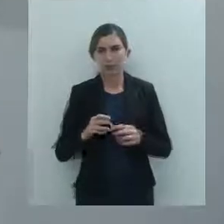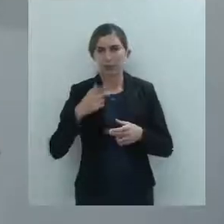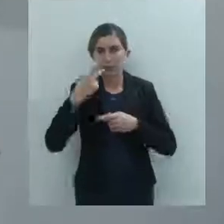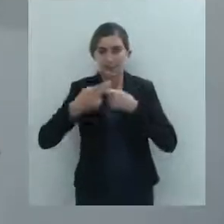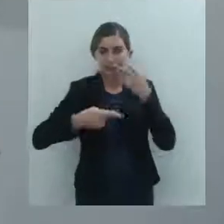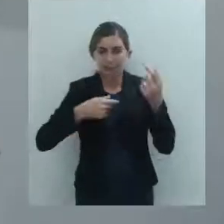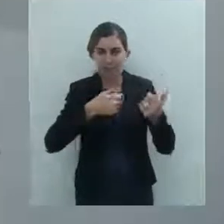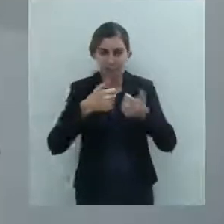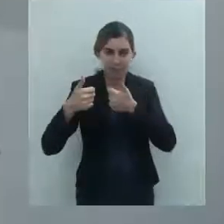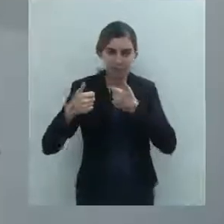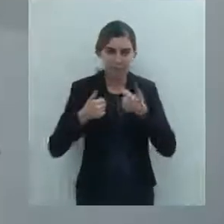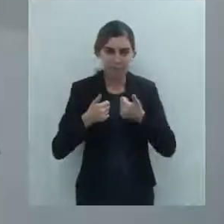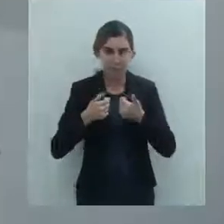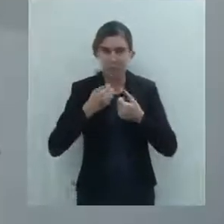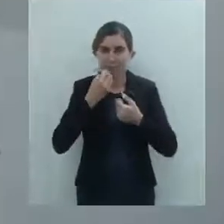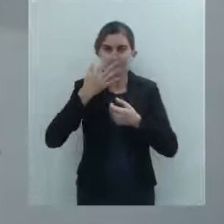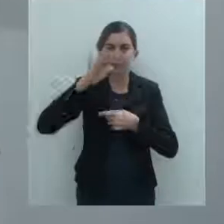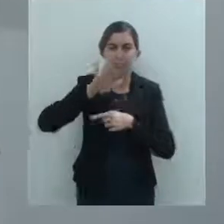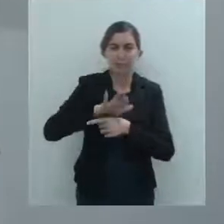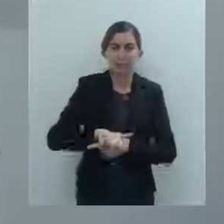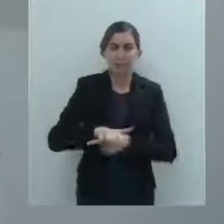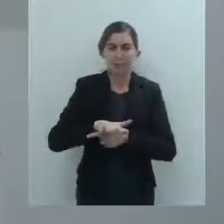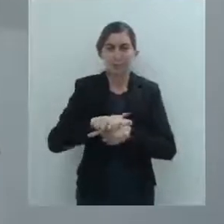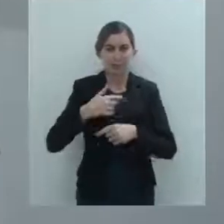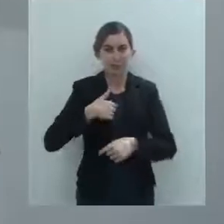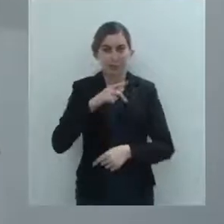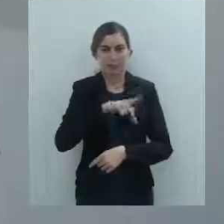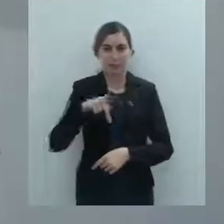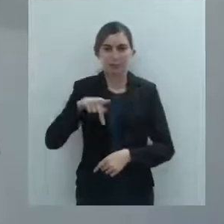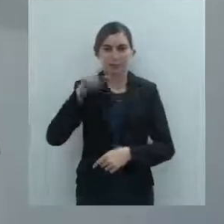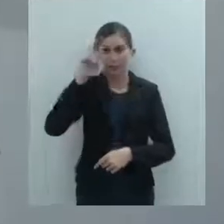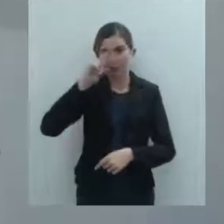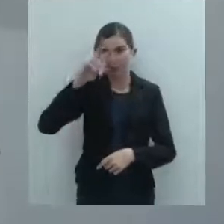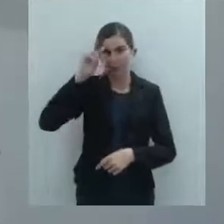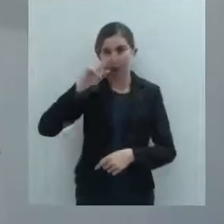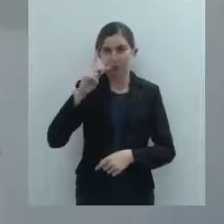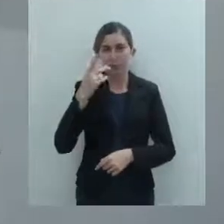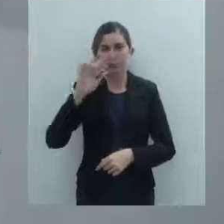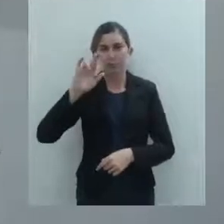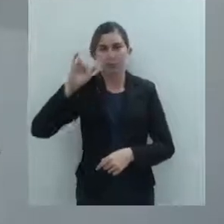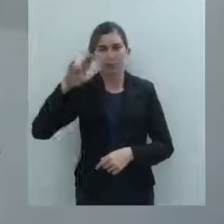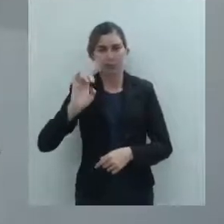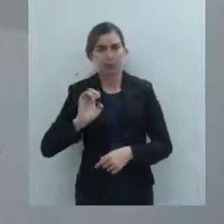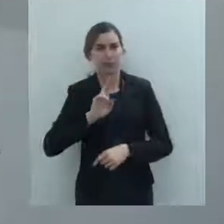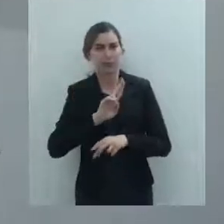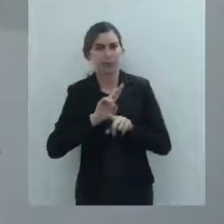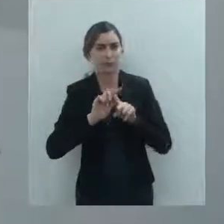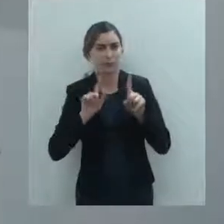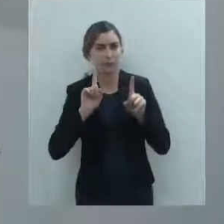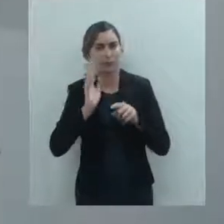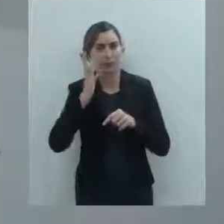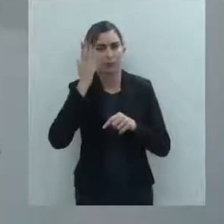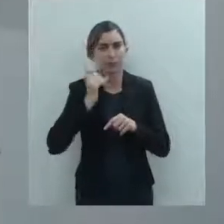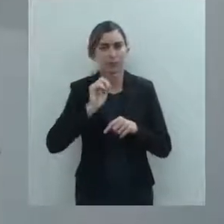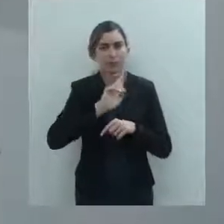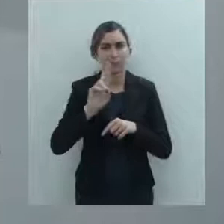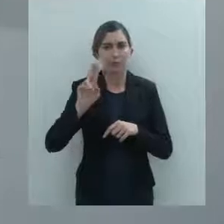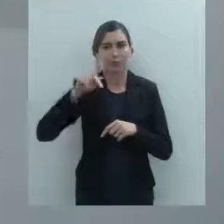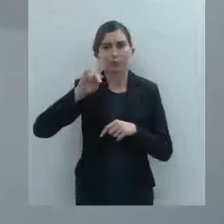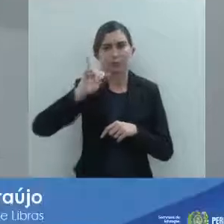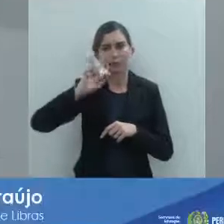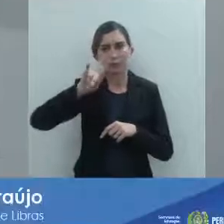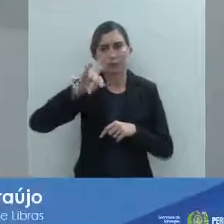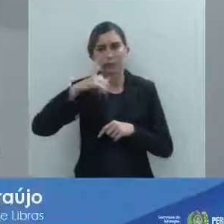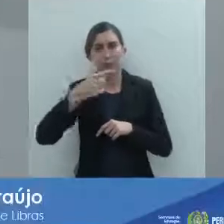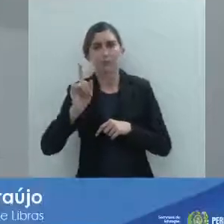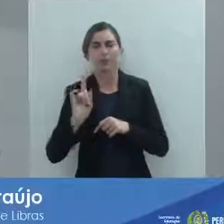e fala fera muito boa tarde eu sou professor de história Henrique Virgínio Mas você já sabe pode me chamar